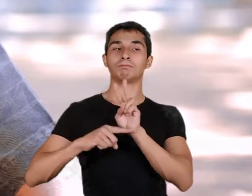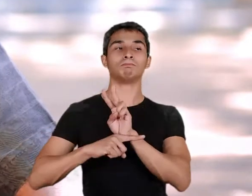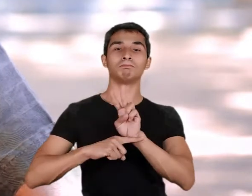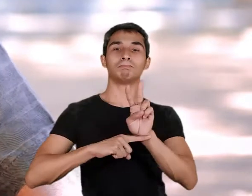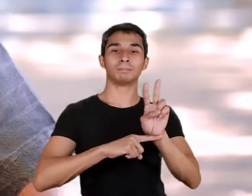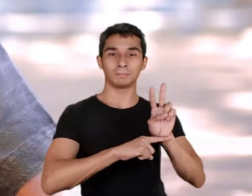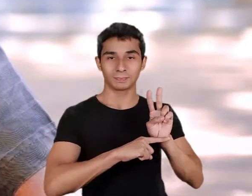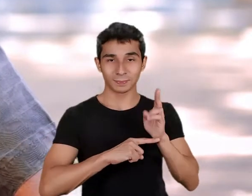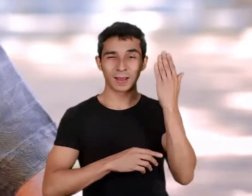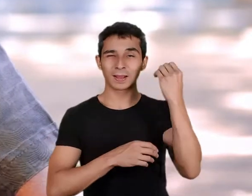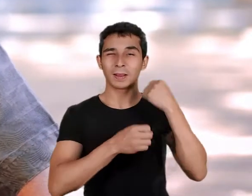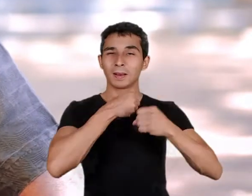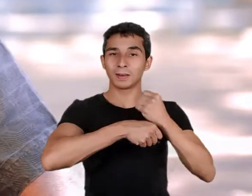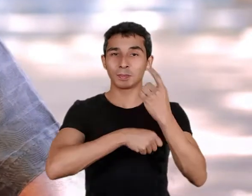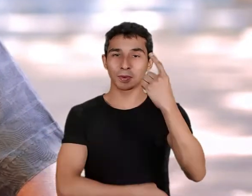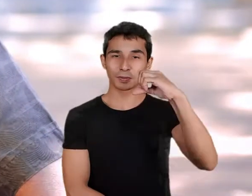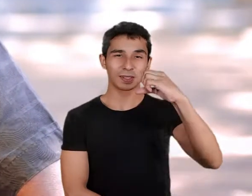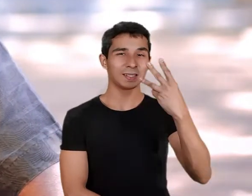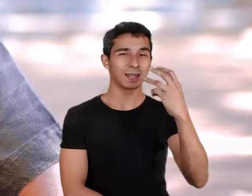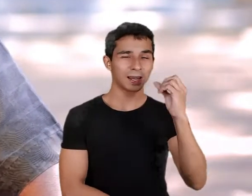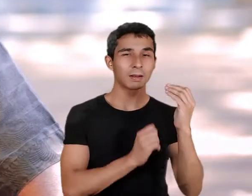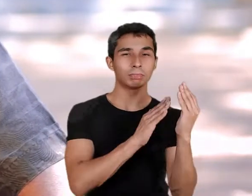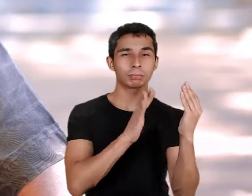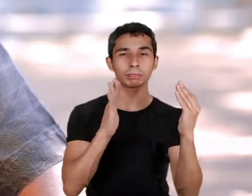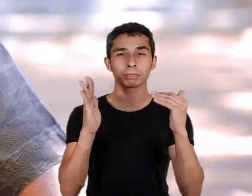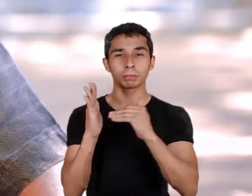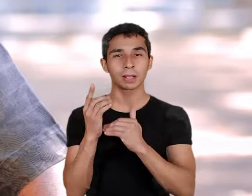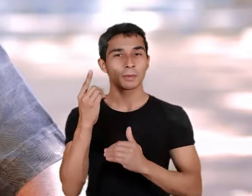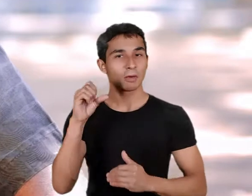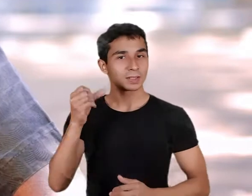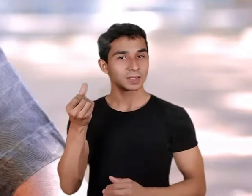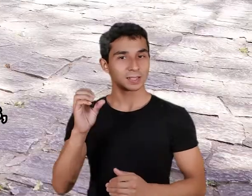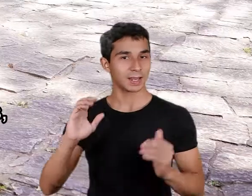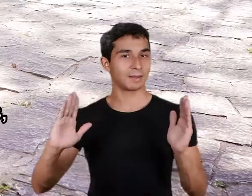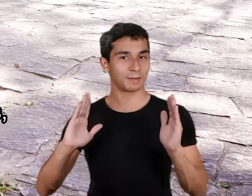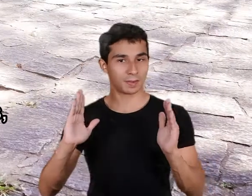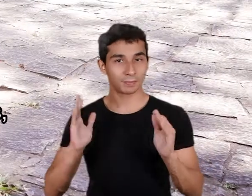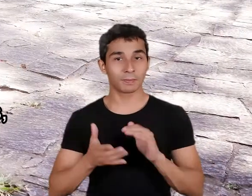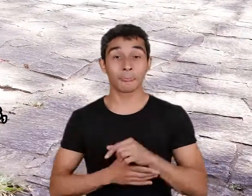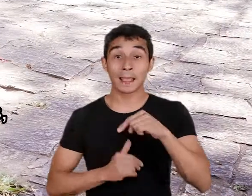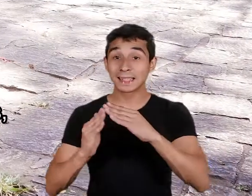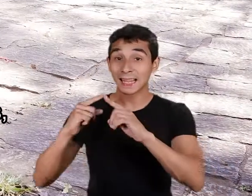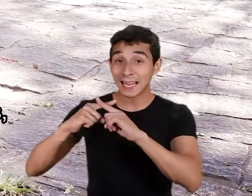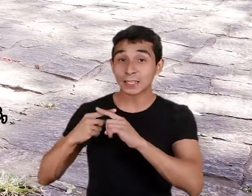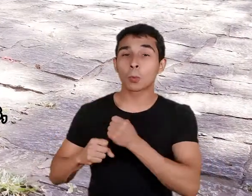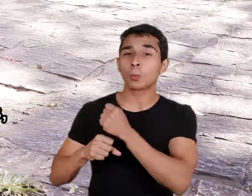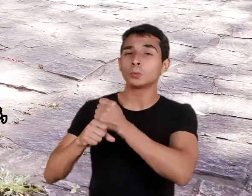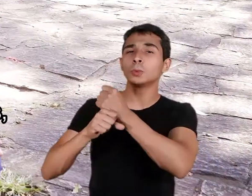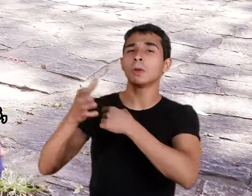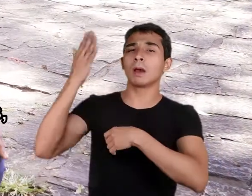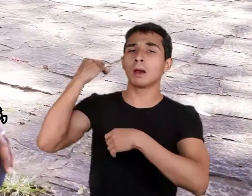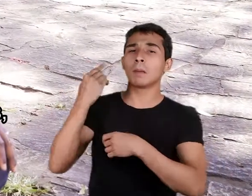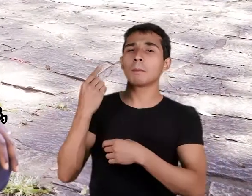da década de 30 até os anos de 60. Essa igreja, ela é de